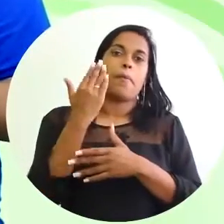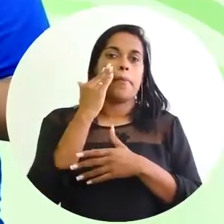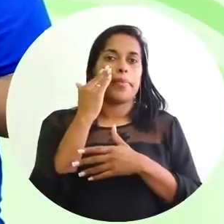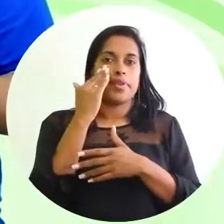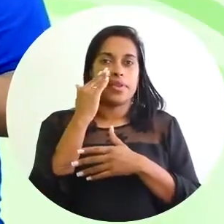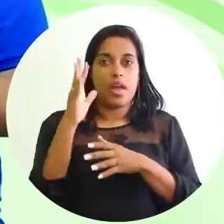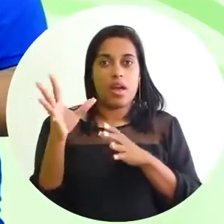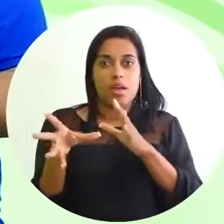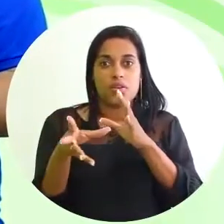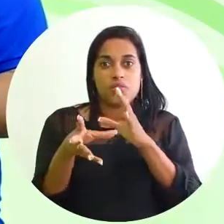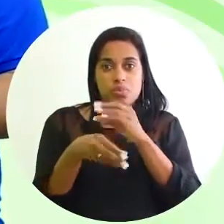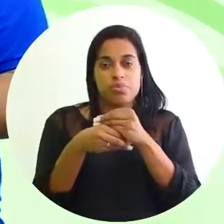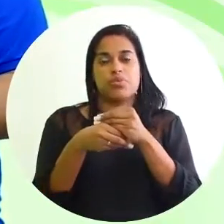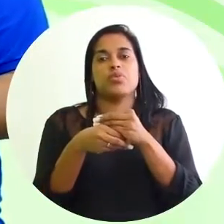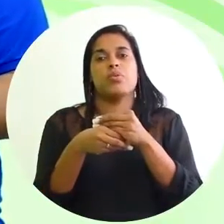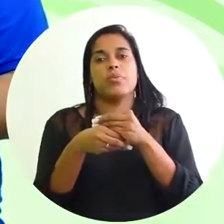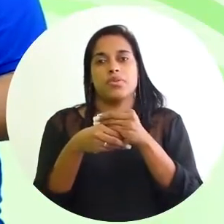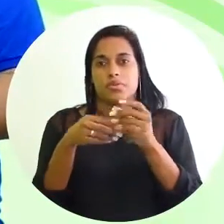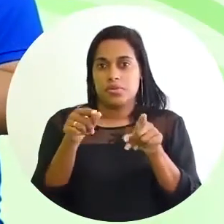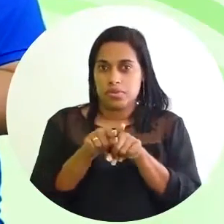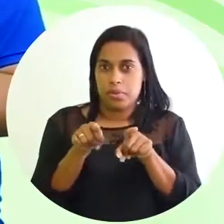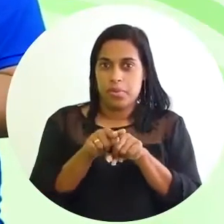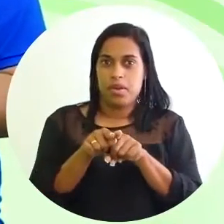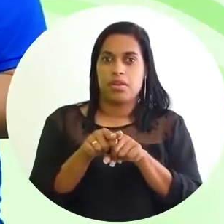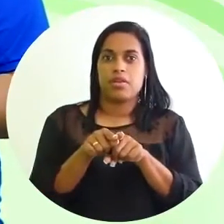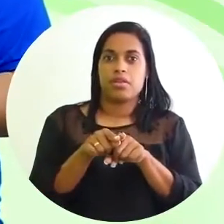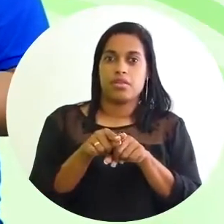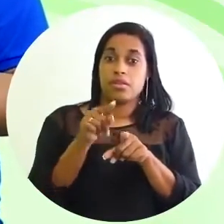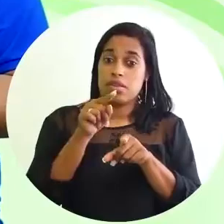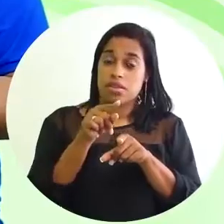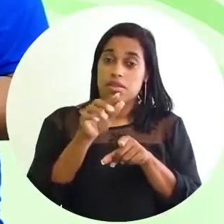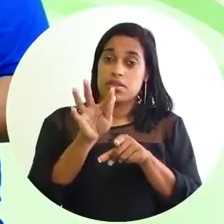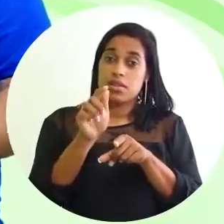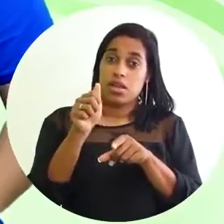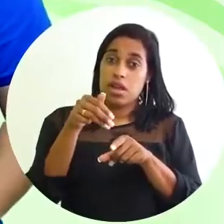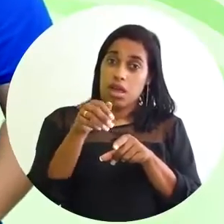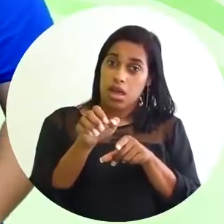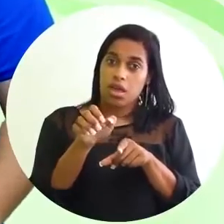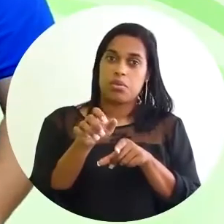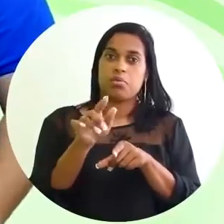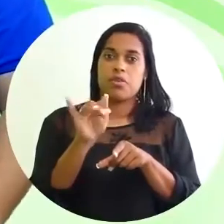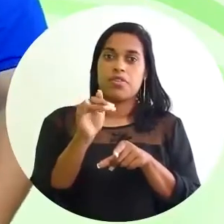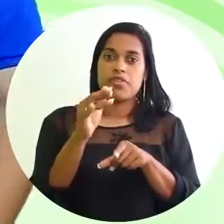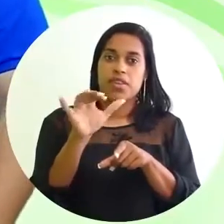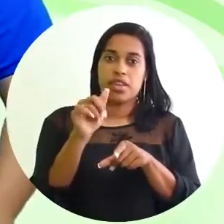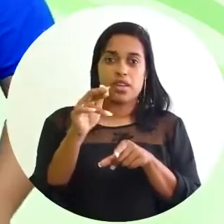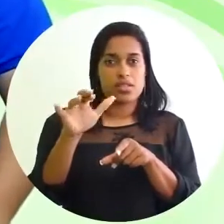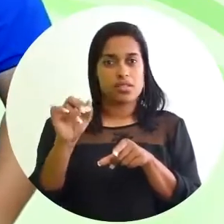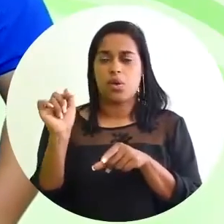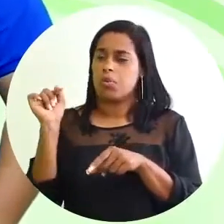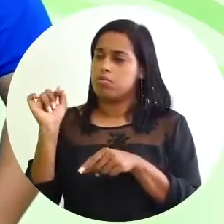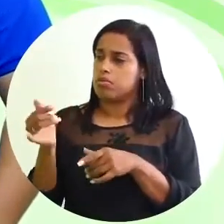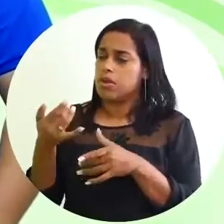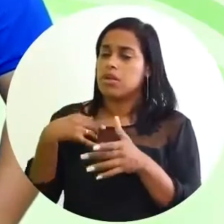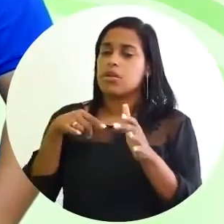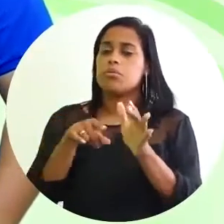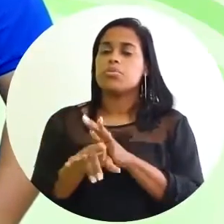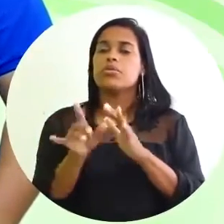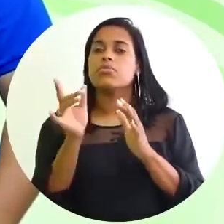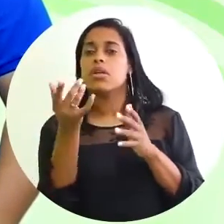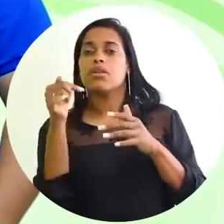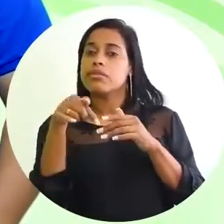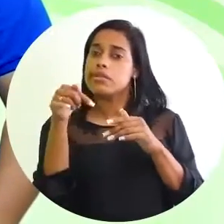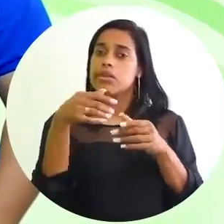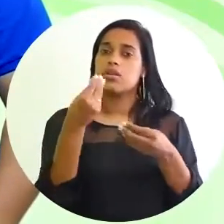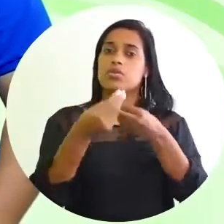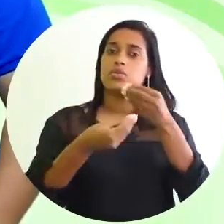juntando pontos até conseguir uma recompensa. E é um pouco disso a gamificação. Nesse caso, de que